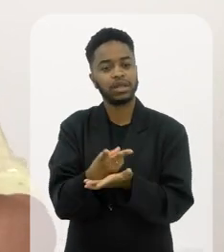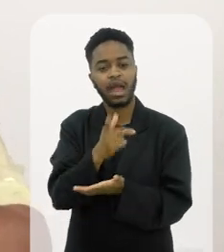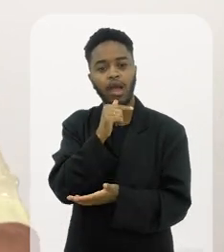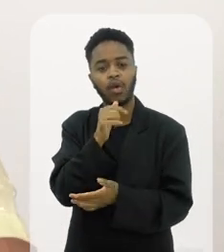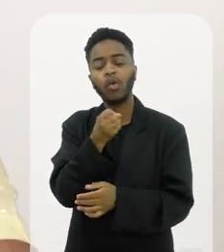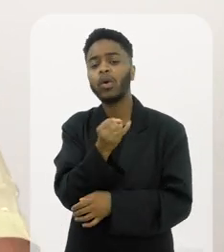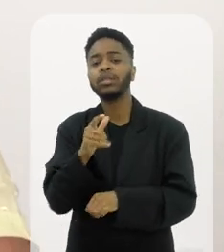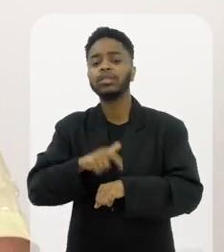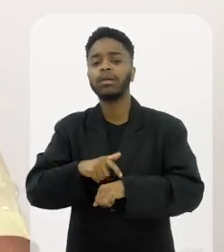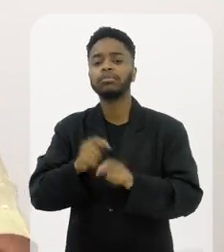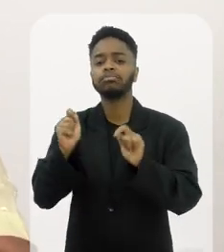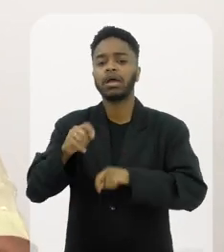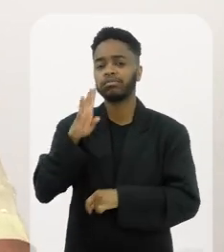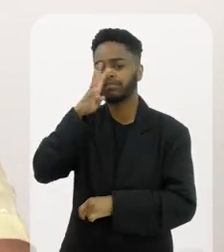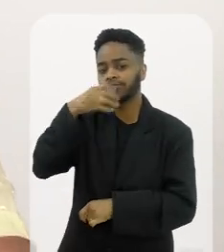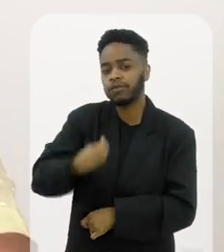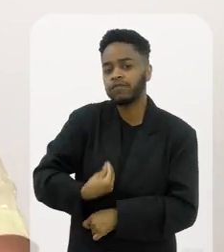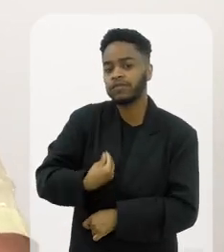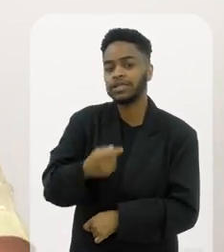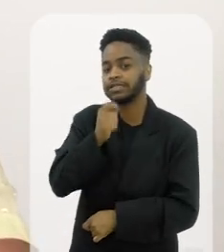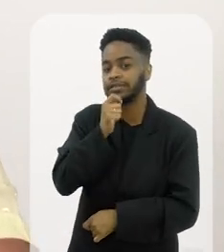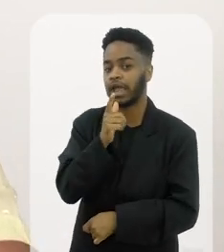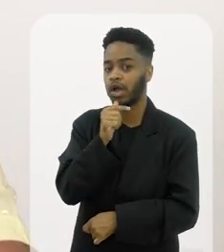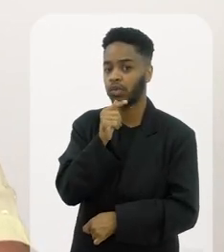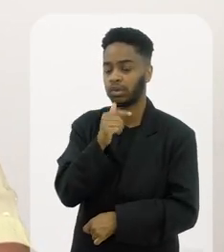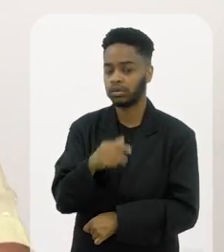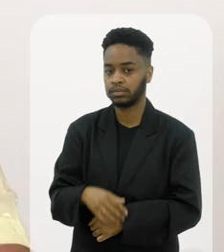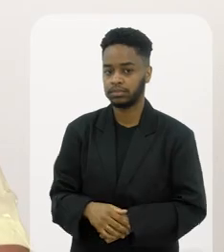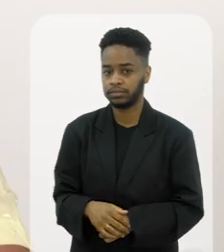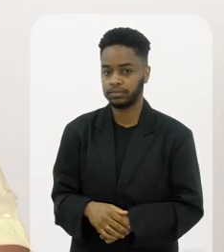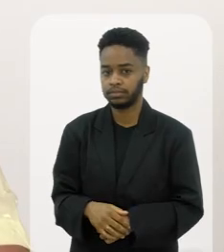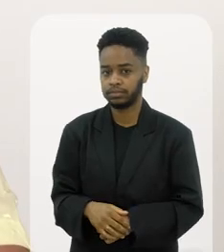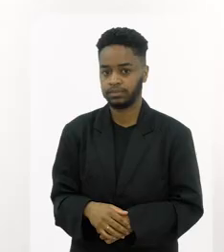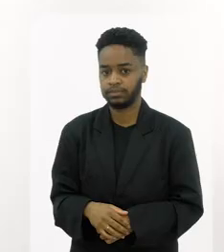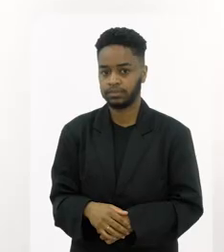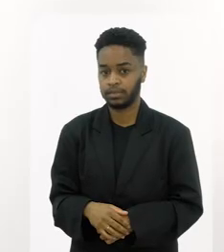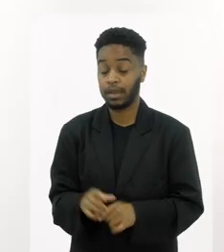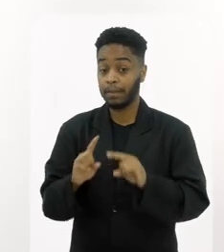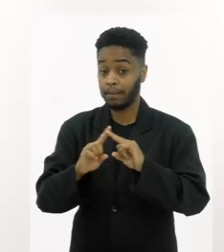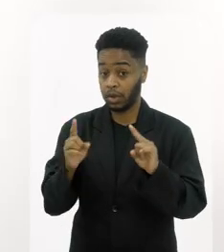água, água, água. Quanto tempo você consegue sobreviver sem água?